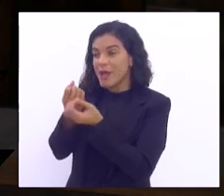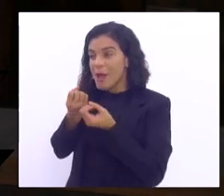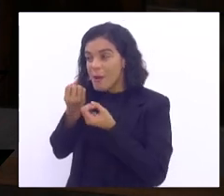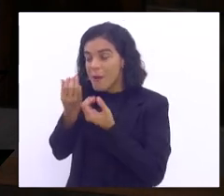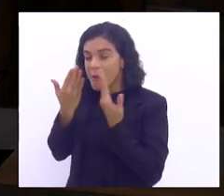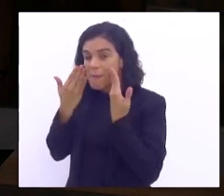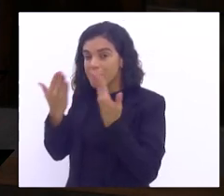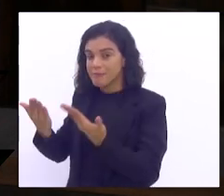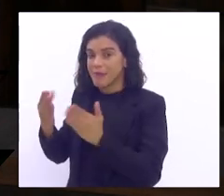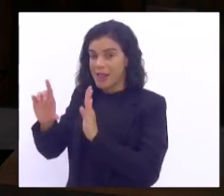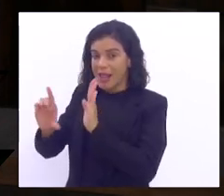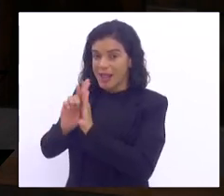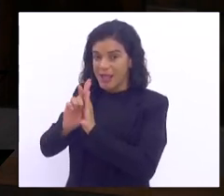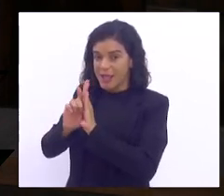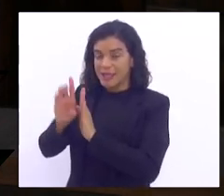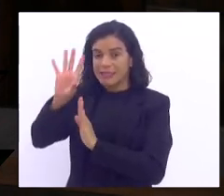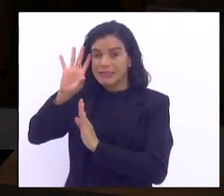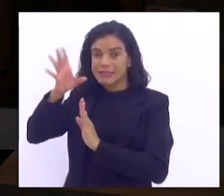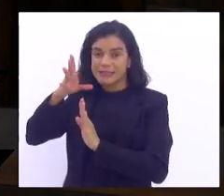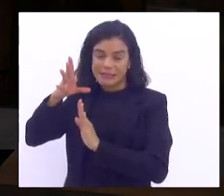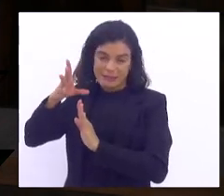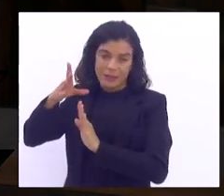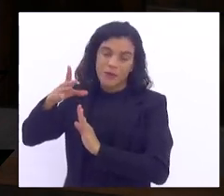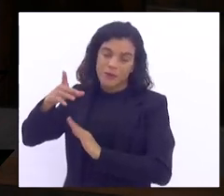do parlamento.